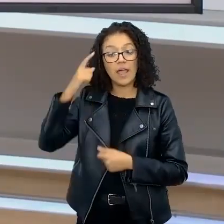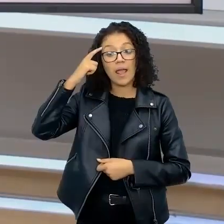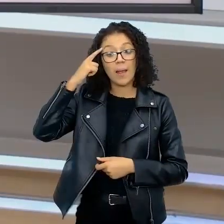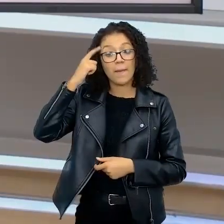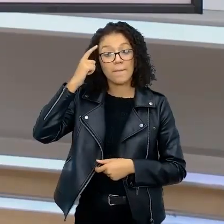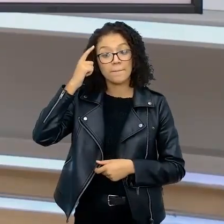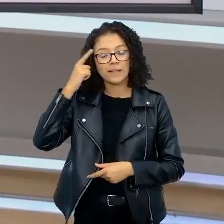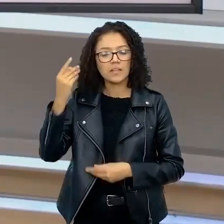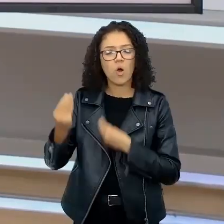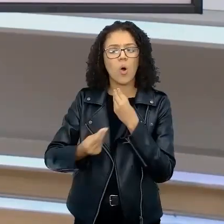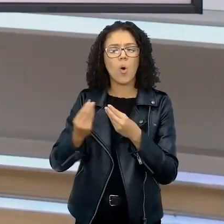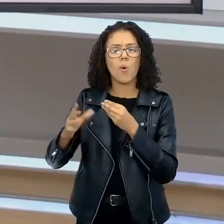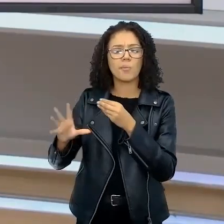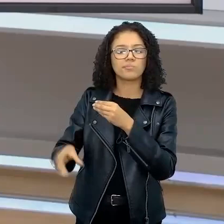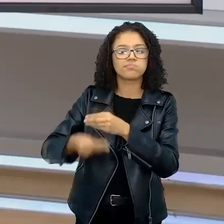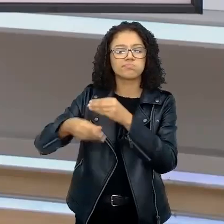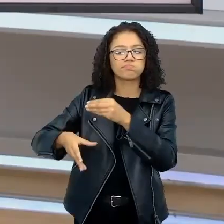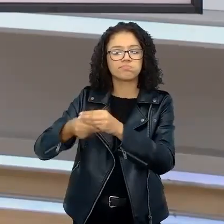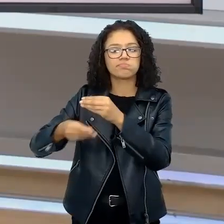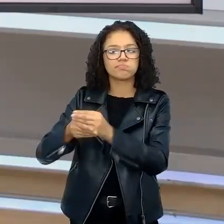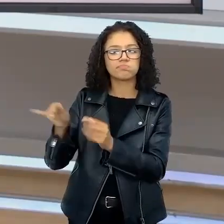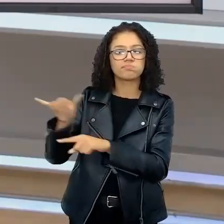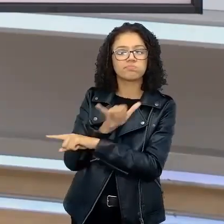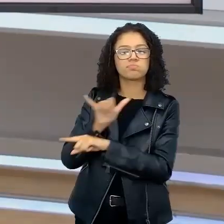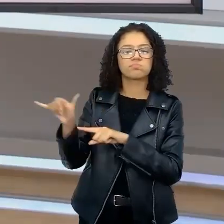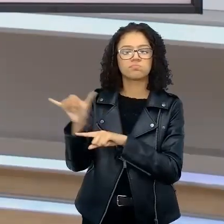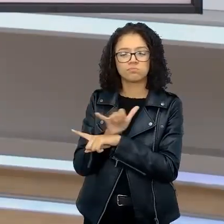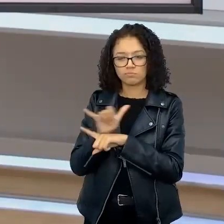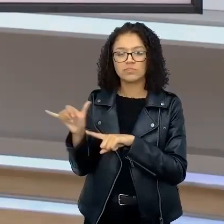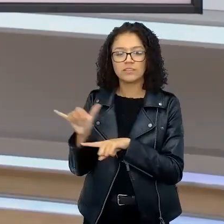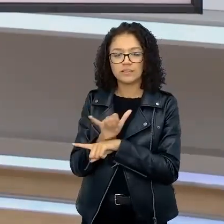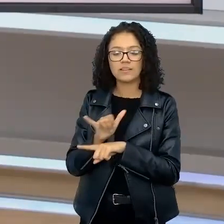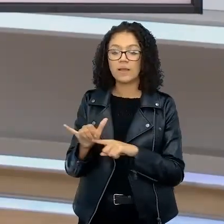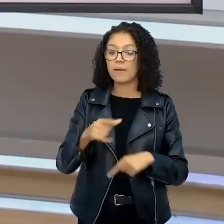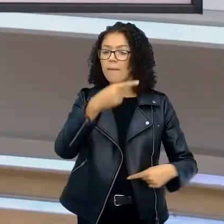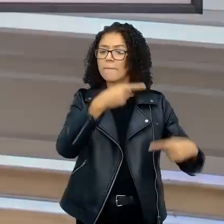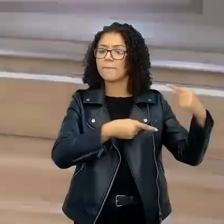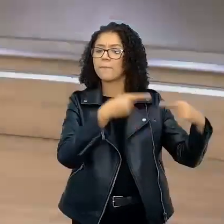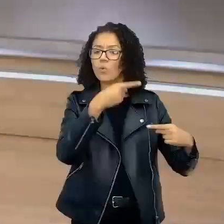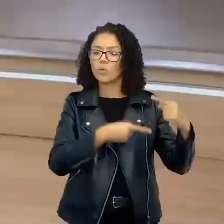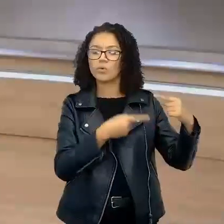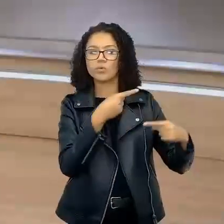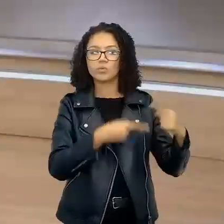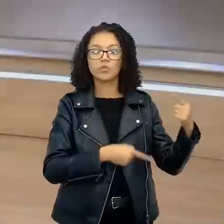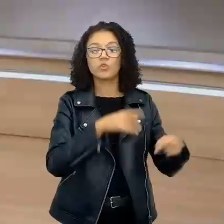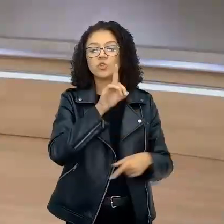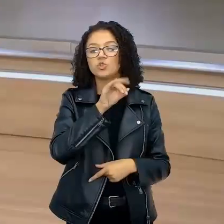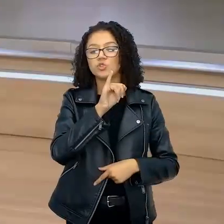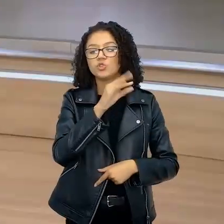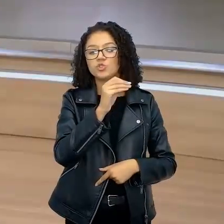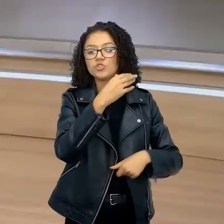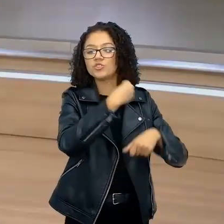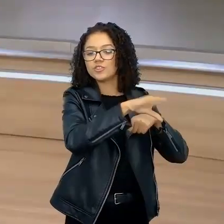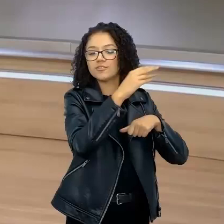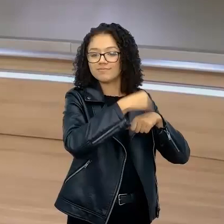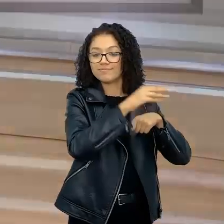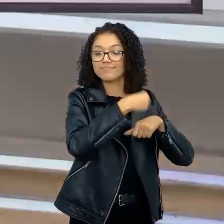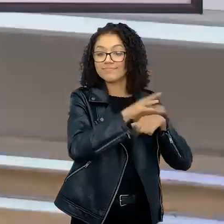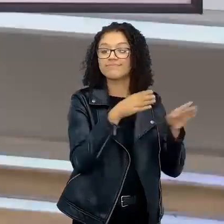na implementação desses serviços, dessas políticas públicas para infância e juventude.